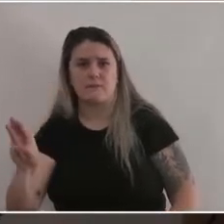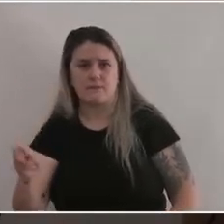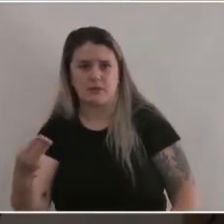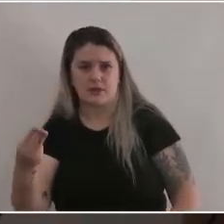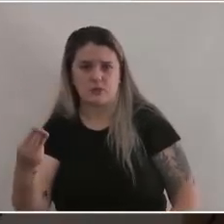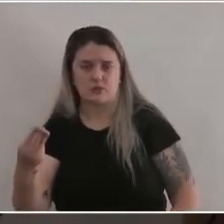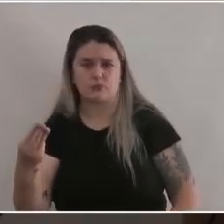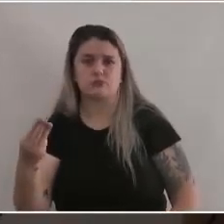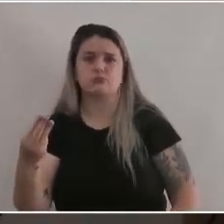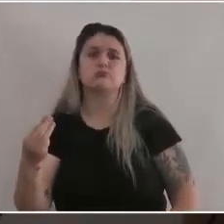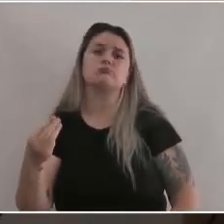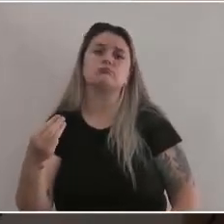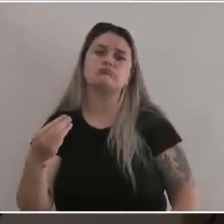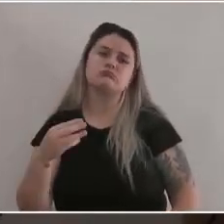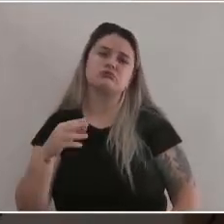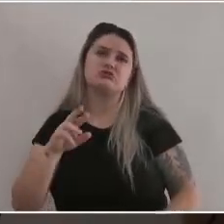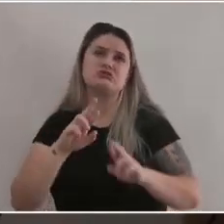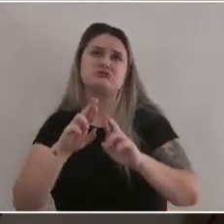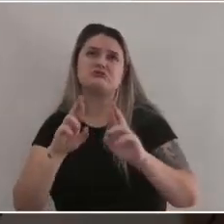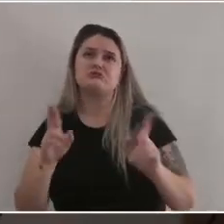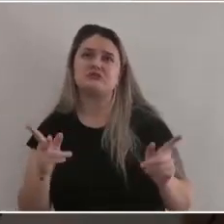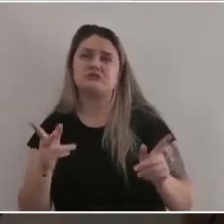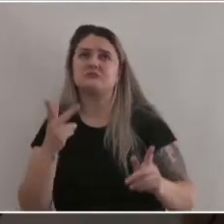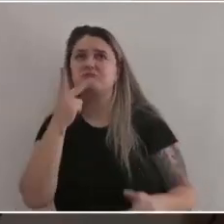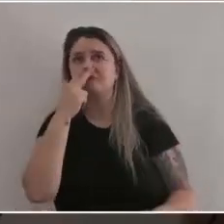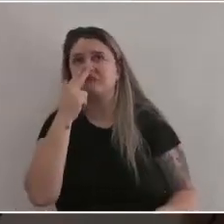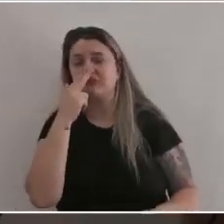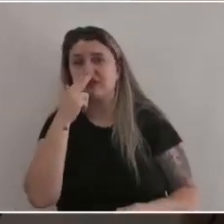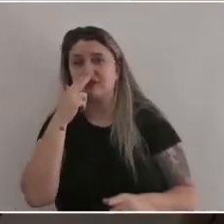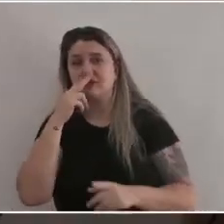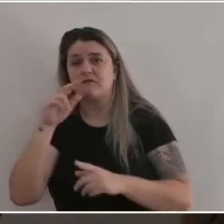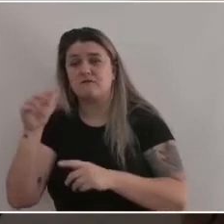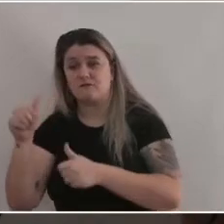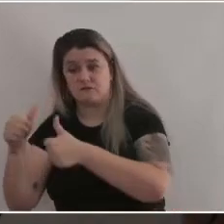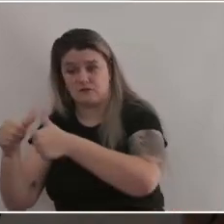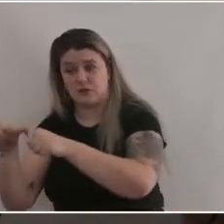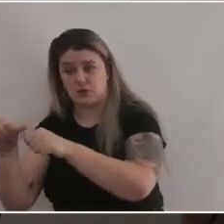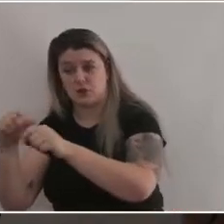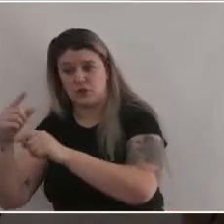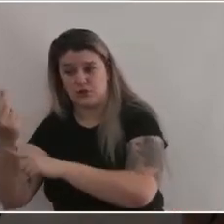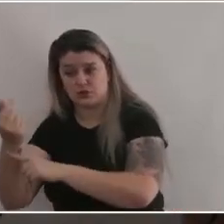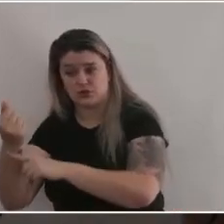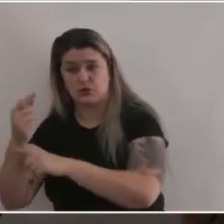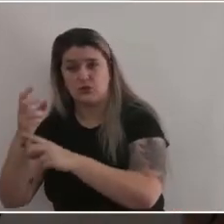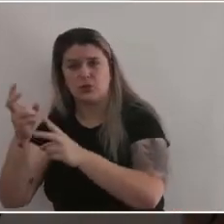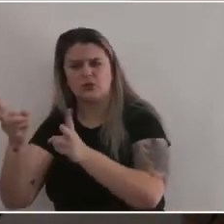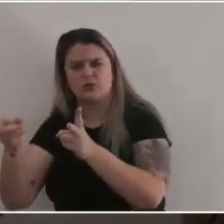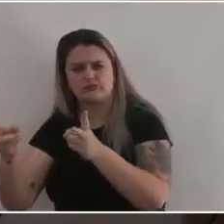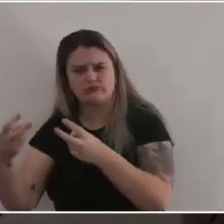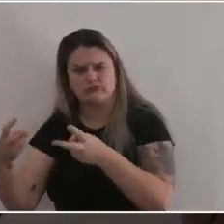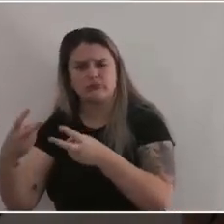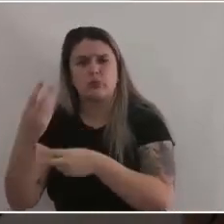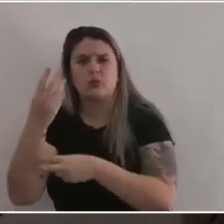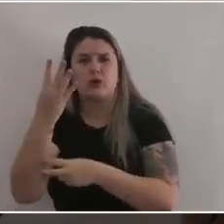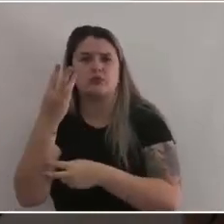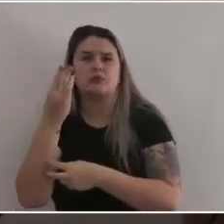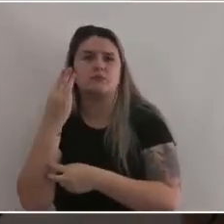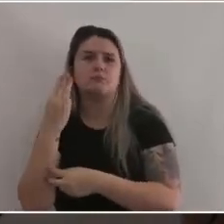203.369.000 reais, uma diferença, um saldo positivo, se comparado arrecadado com empenhado, R$